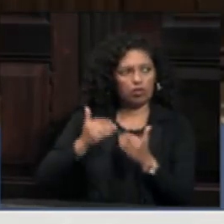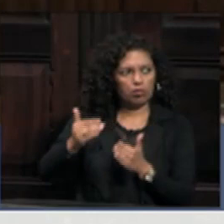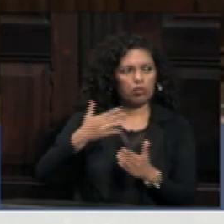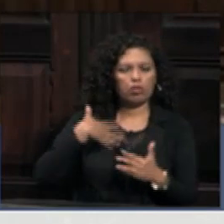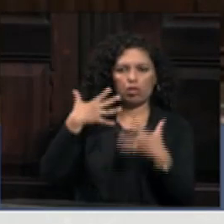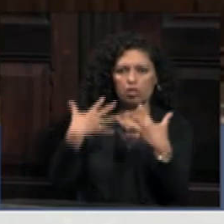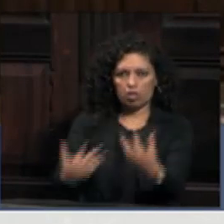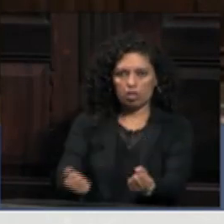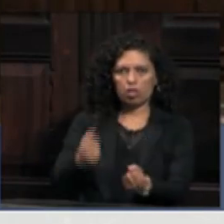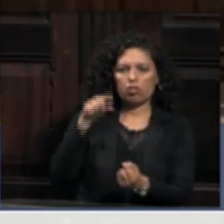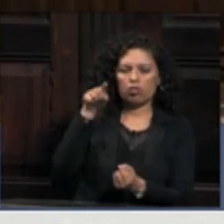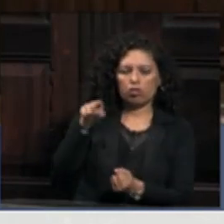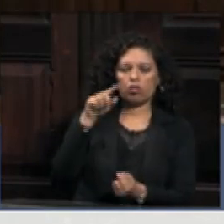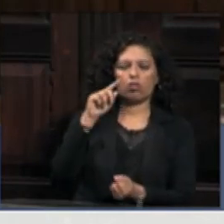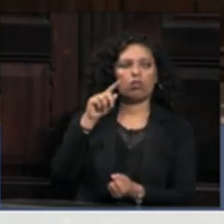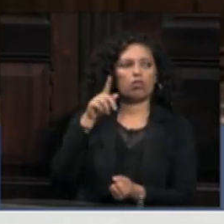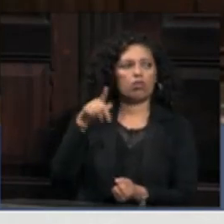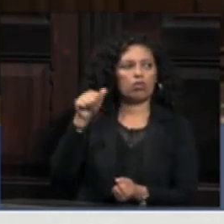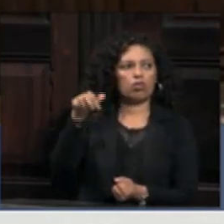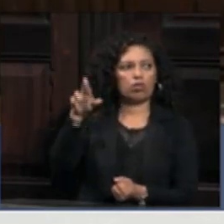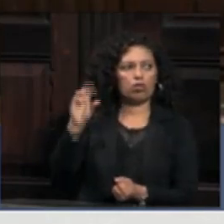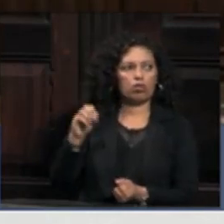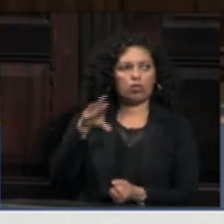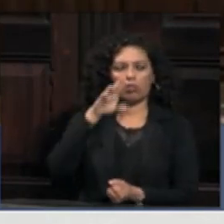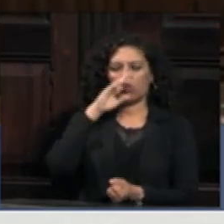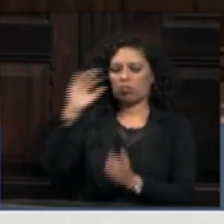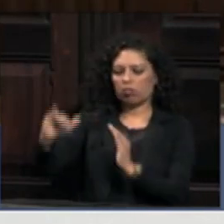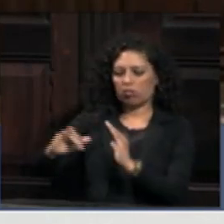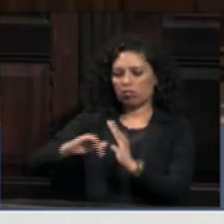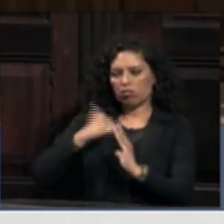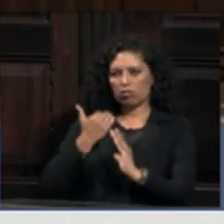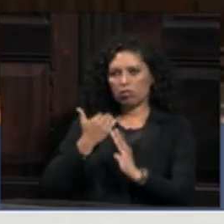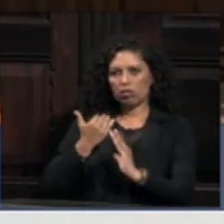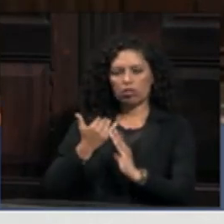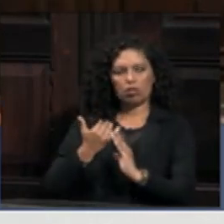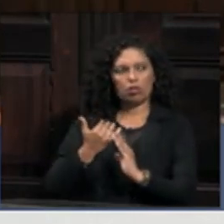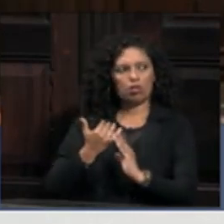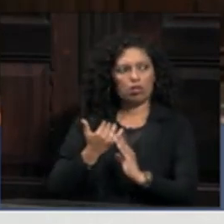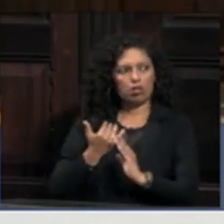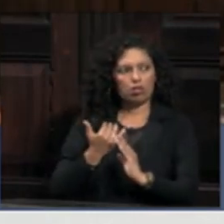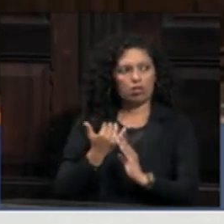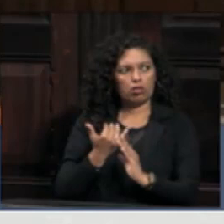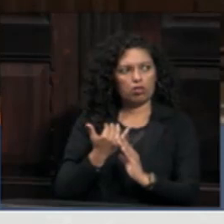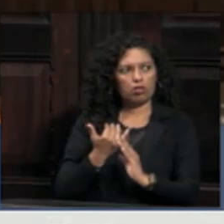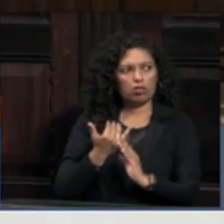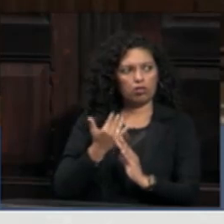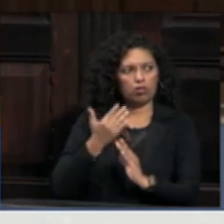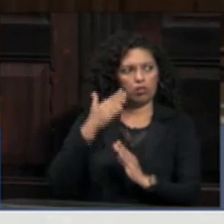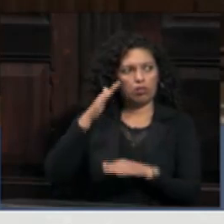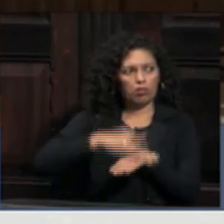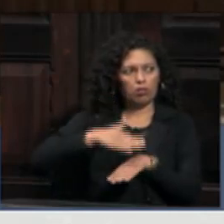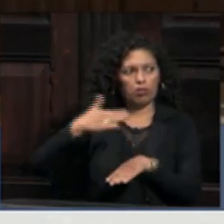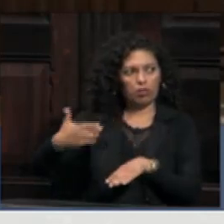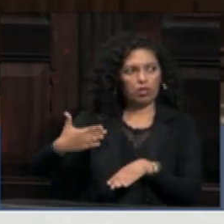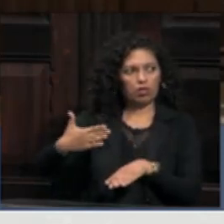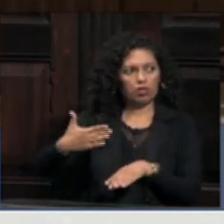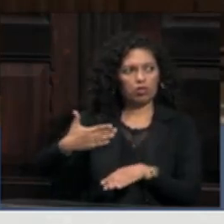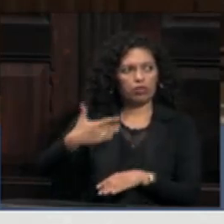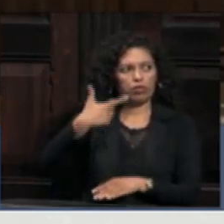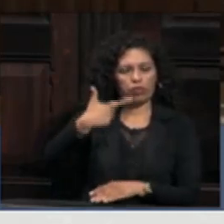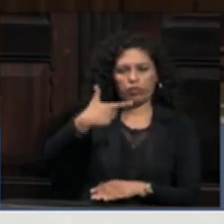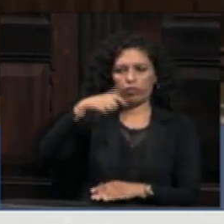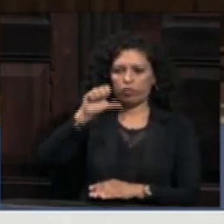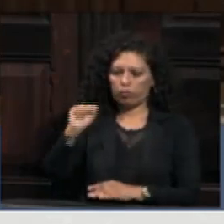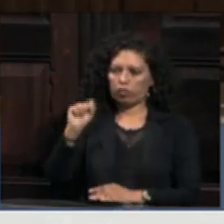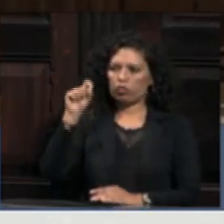de Vossa Excelência o encaminhamento desse pendrive com os 28